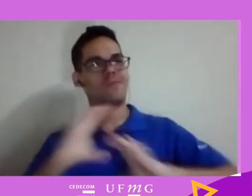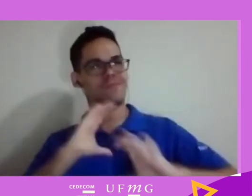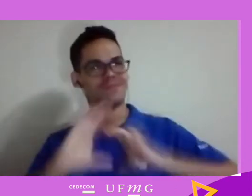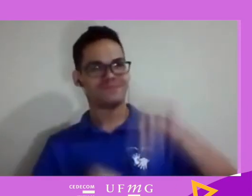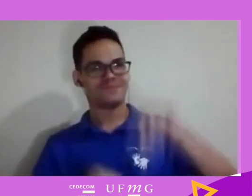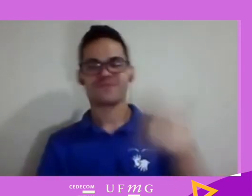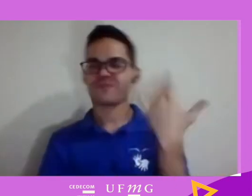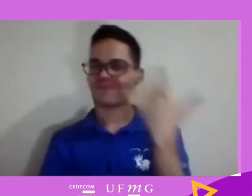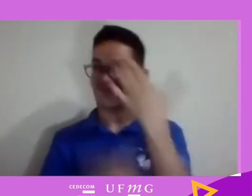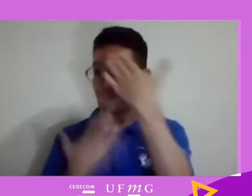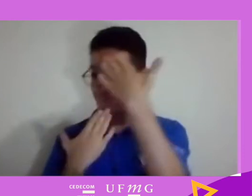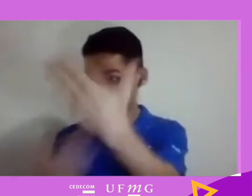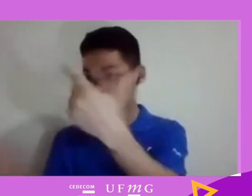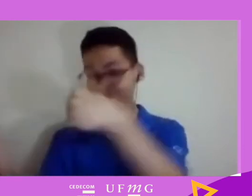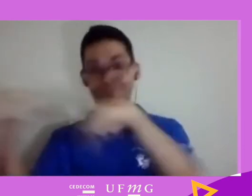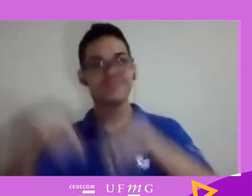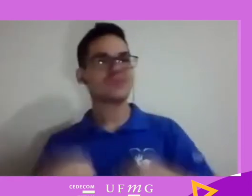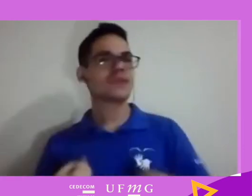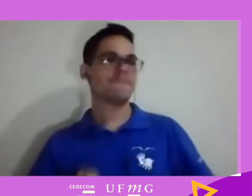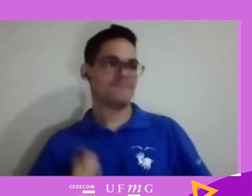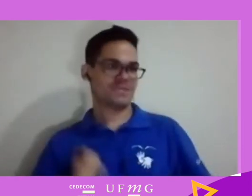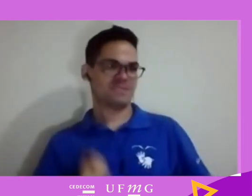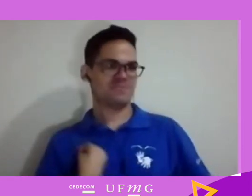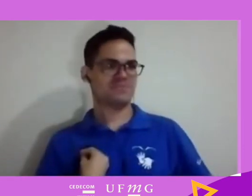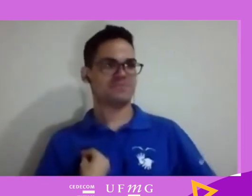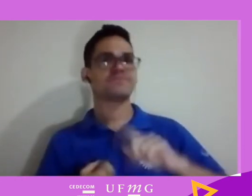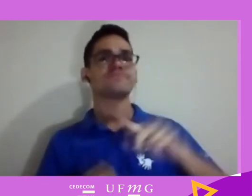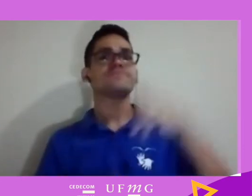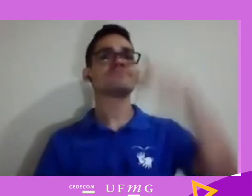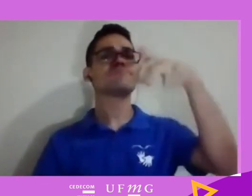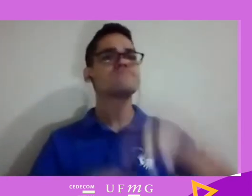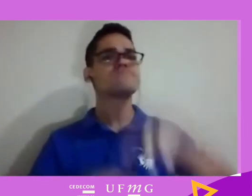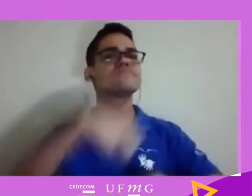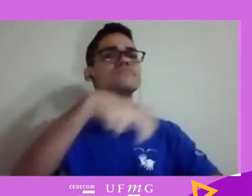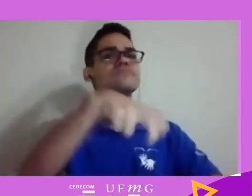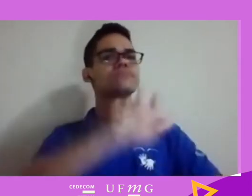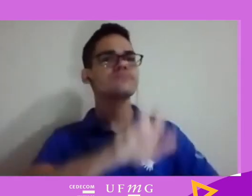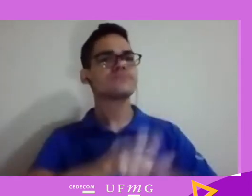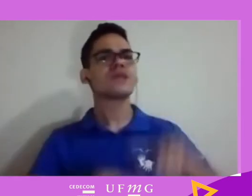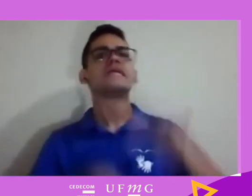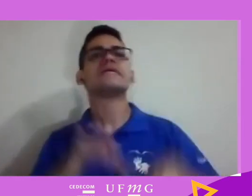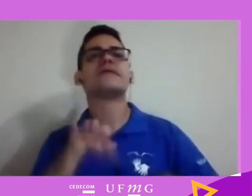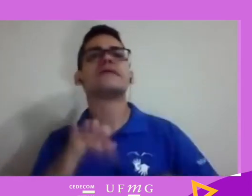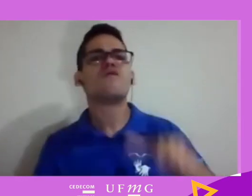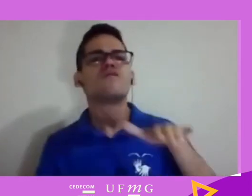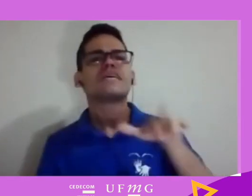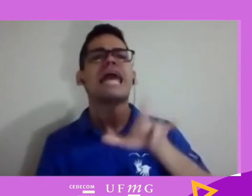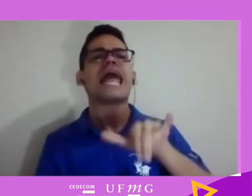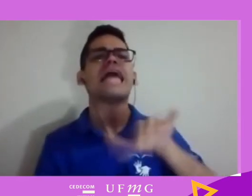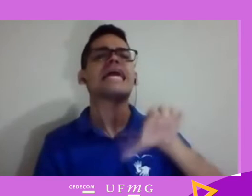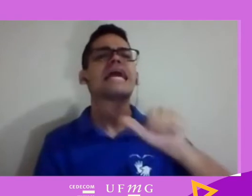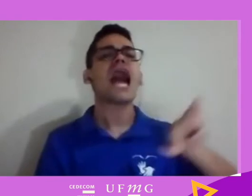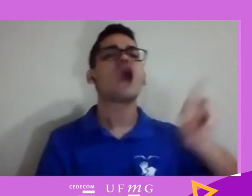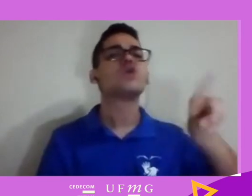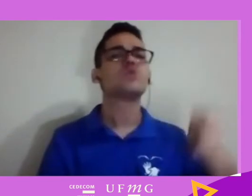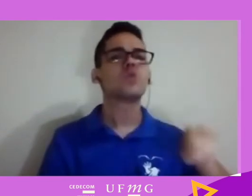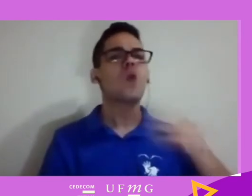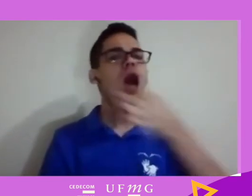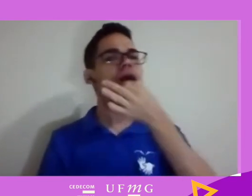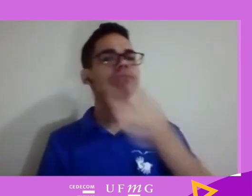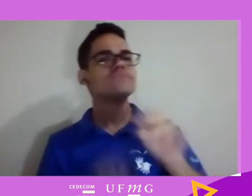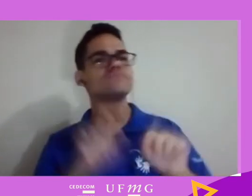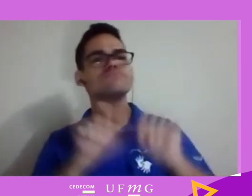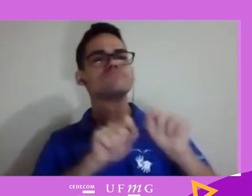pela participação. E a próxima, talvez, vai ser com o Ricardo Takahashi, para comentar um pouco sobre a questão da